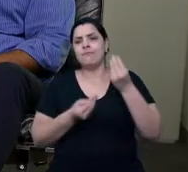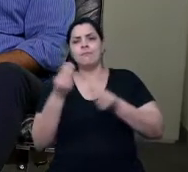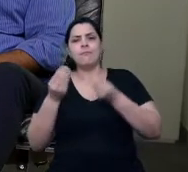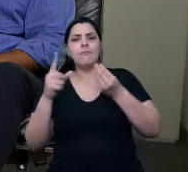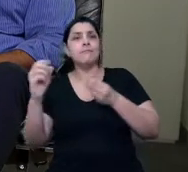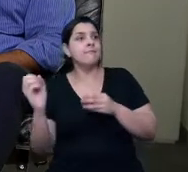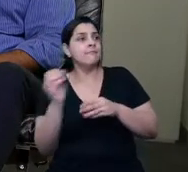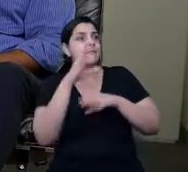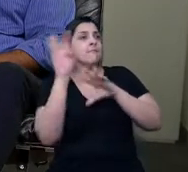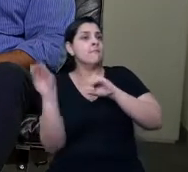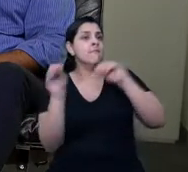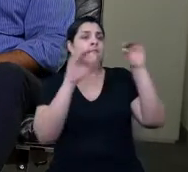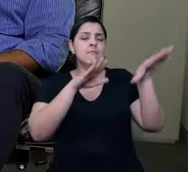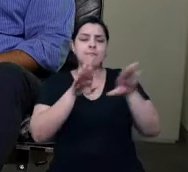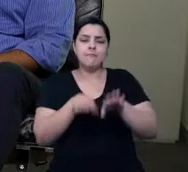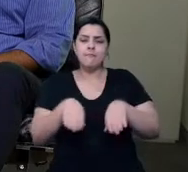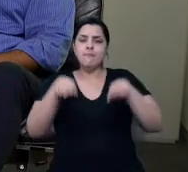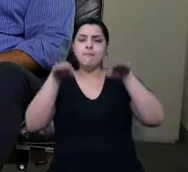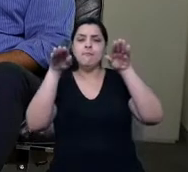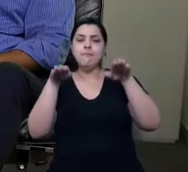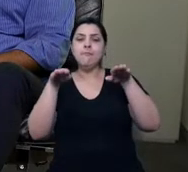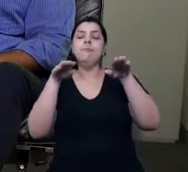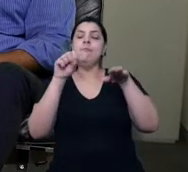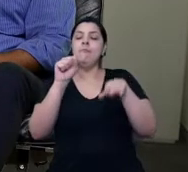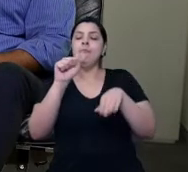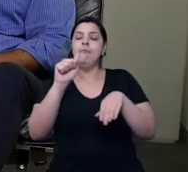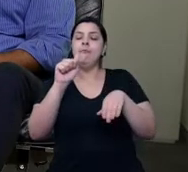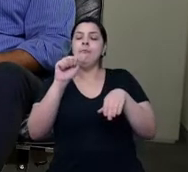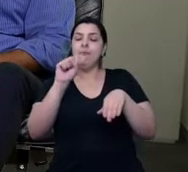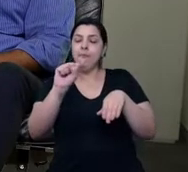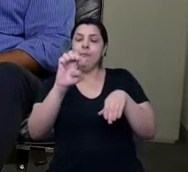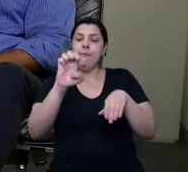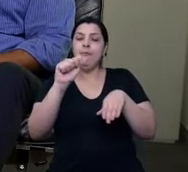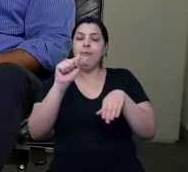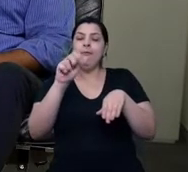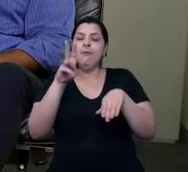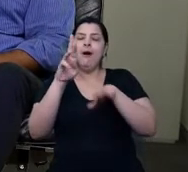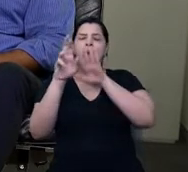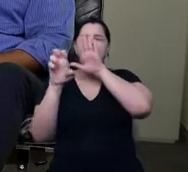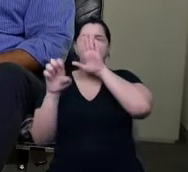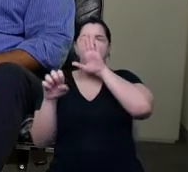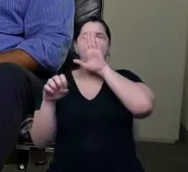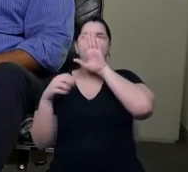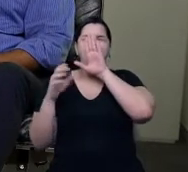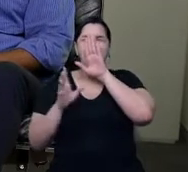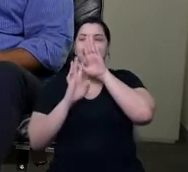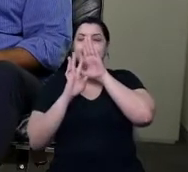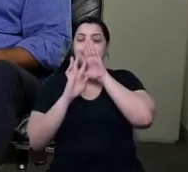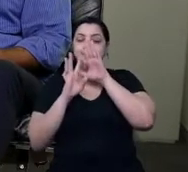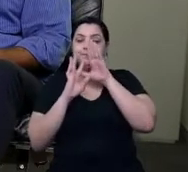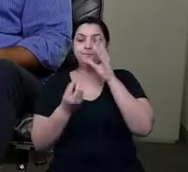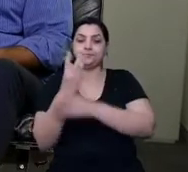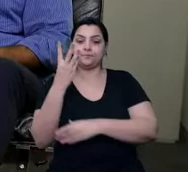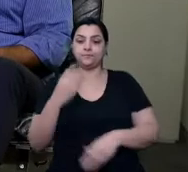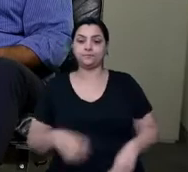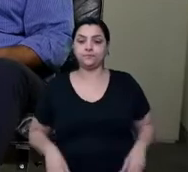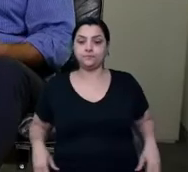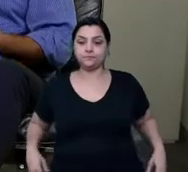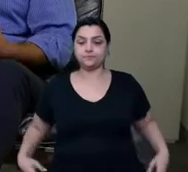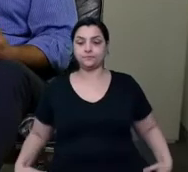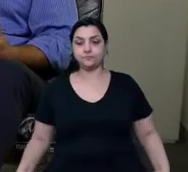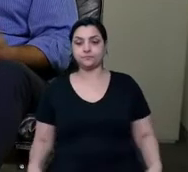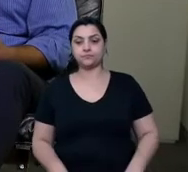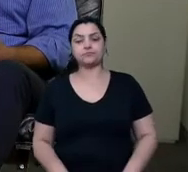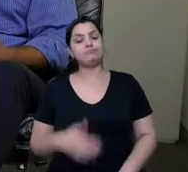sua infância em Seabra, para a gente conhecer mais da sua origem. Doutora Lília, é um prazer estar aqui,